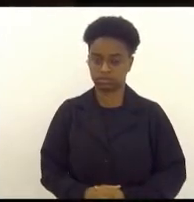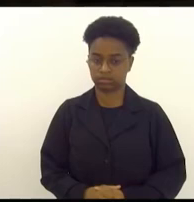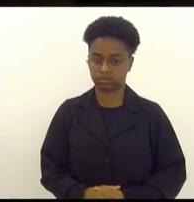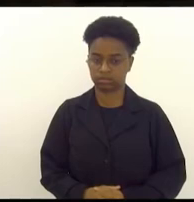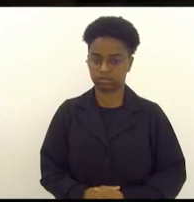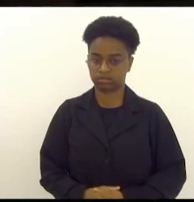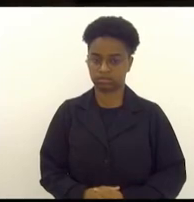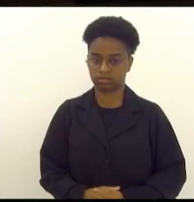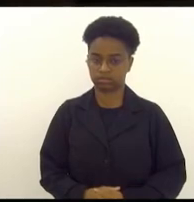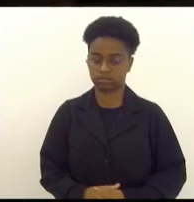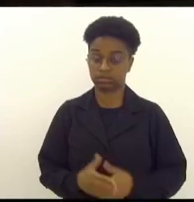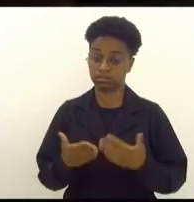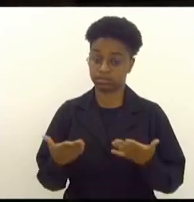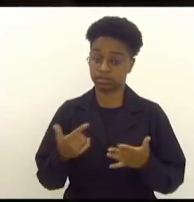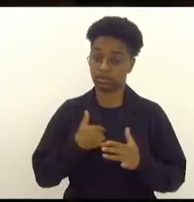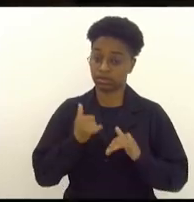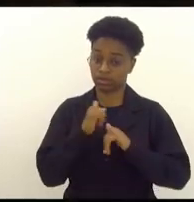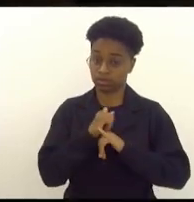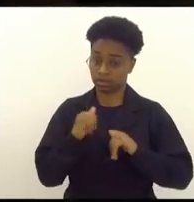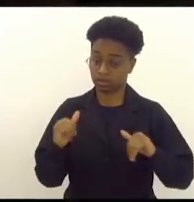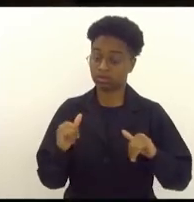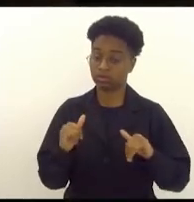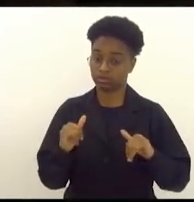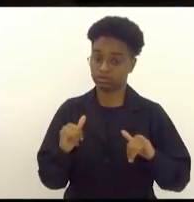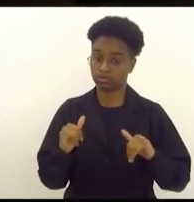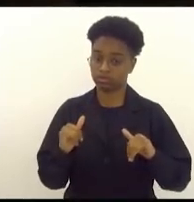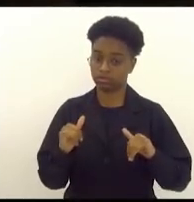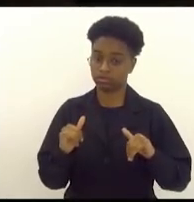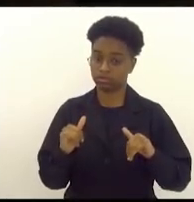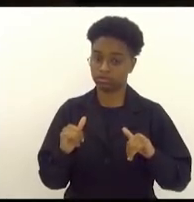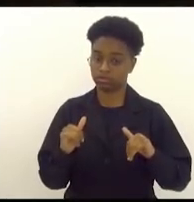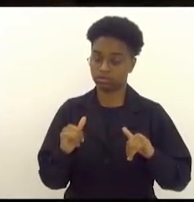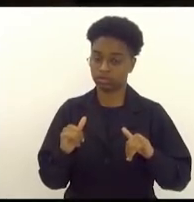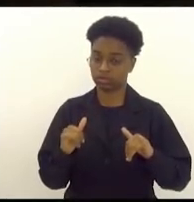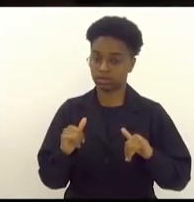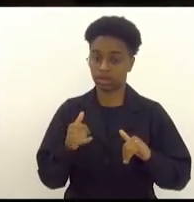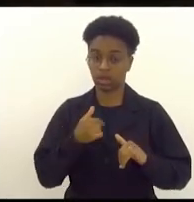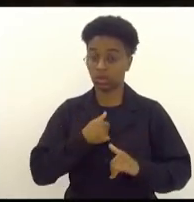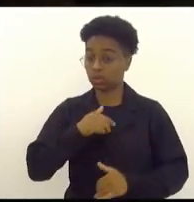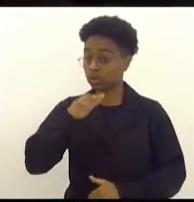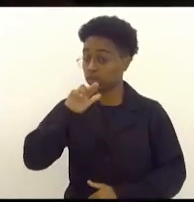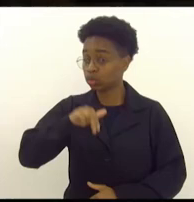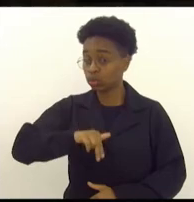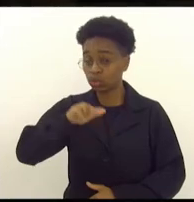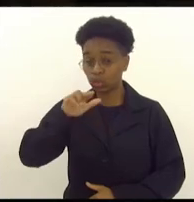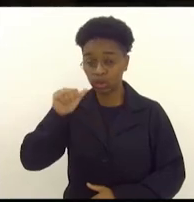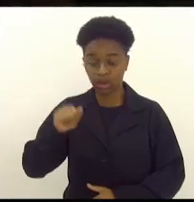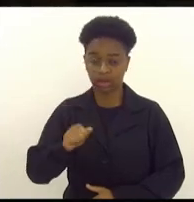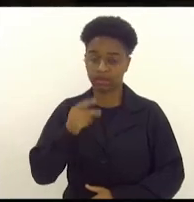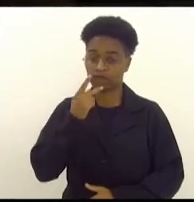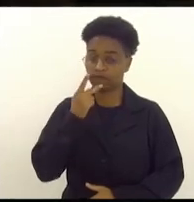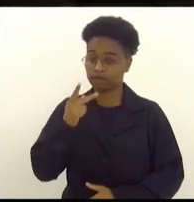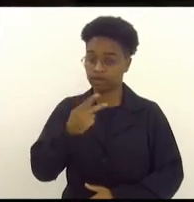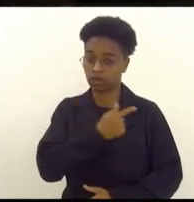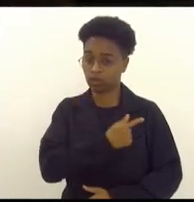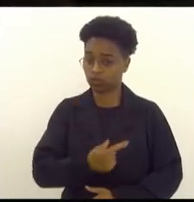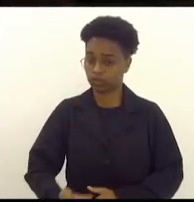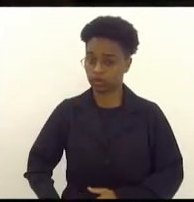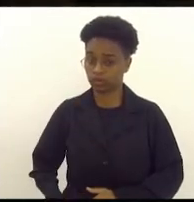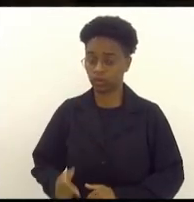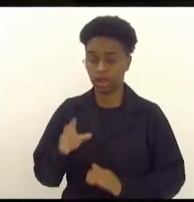e eu digo afirma senhor presidente sem nunca ter chamado um governador de ladrão